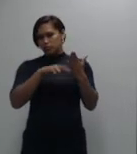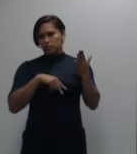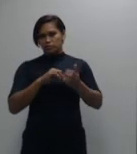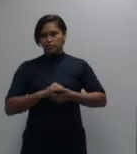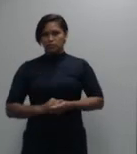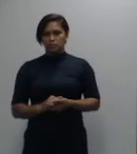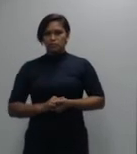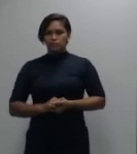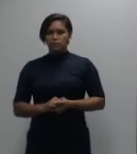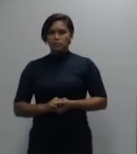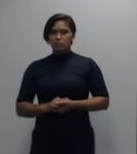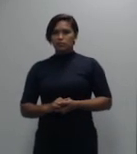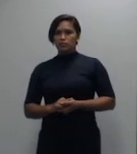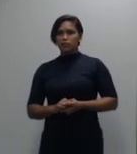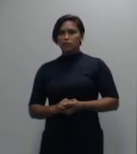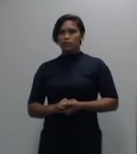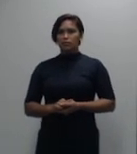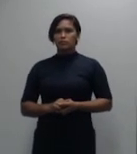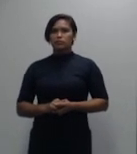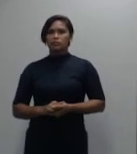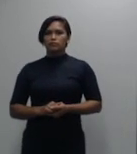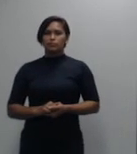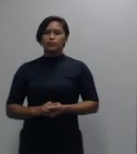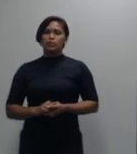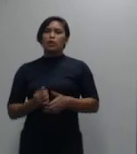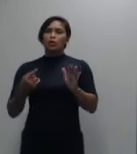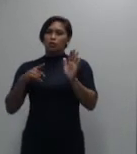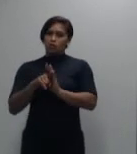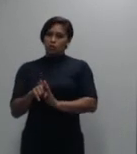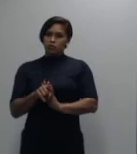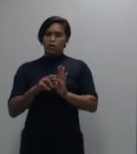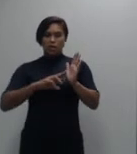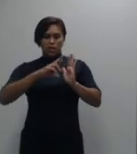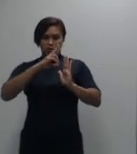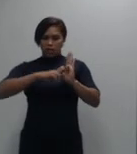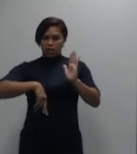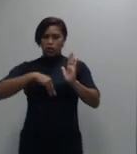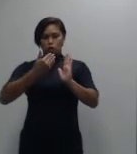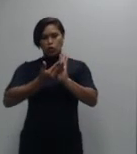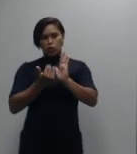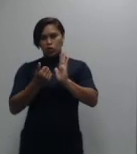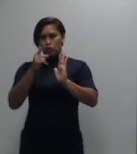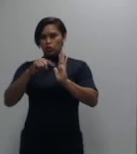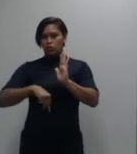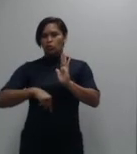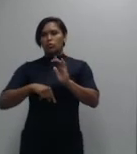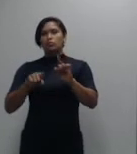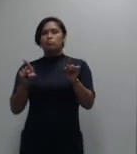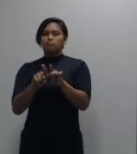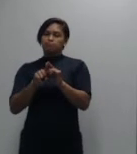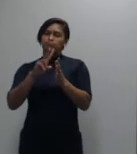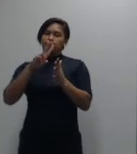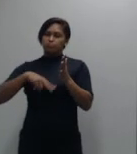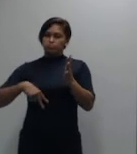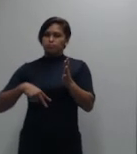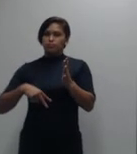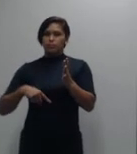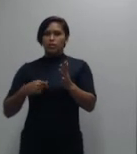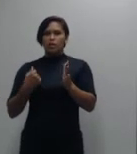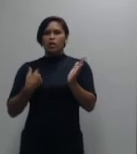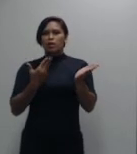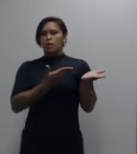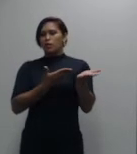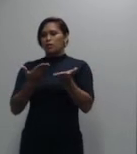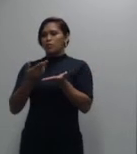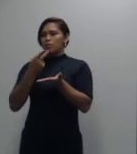tô indaga é o advogado ele dispensou a leitura do relatório eu passo